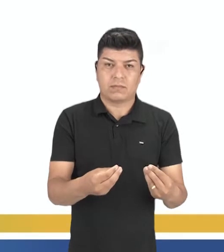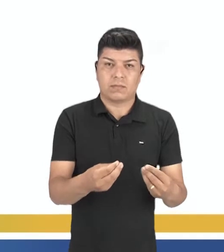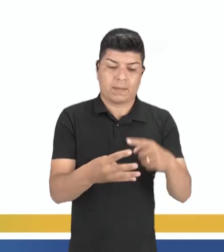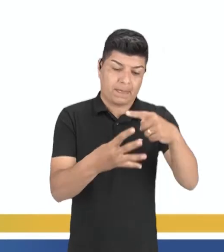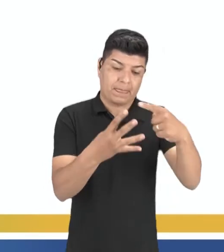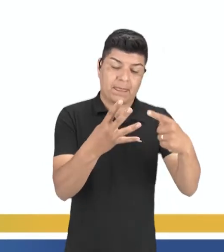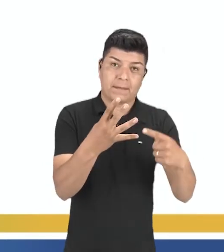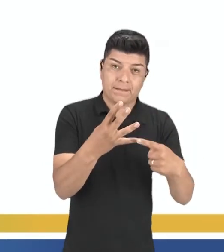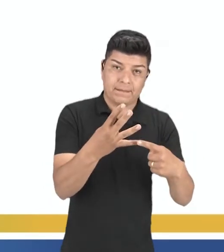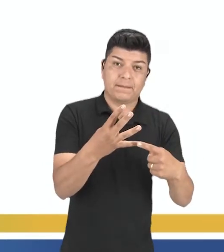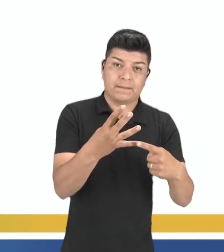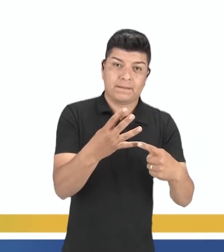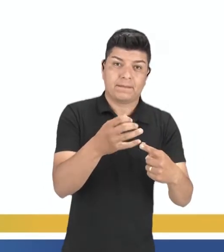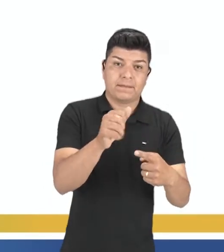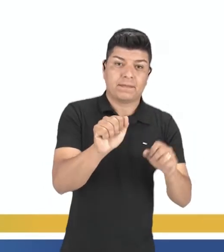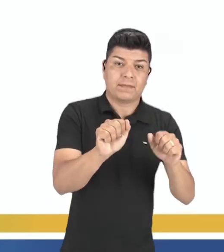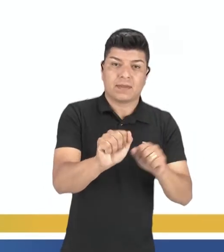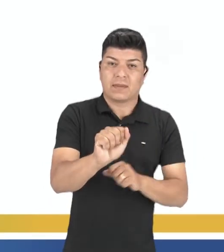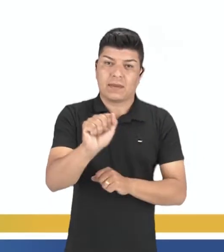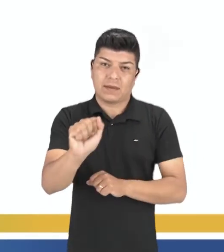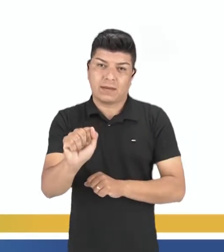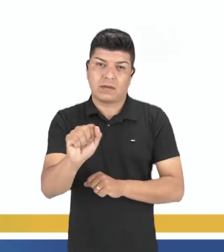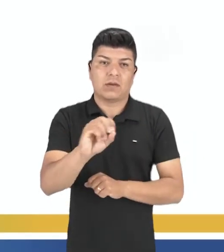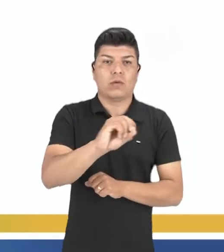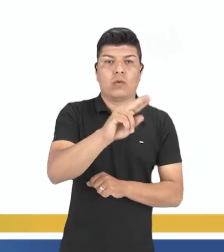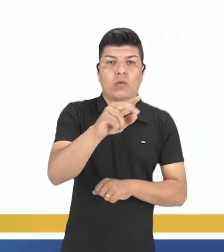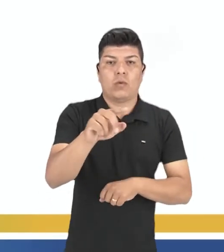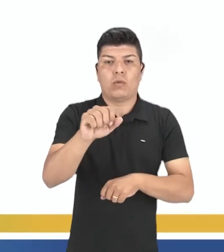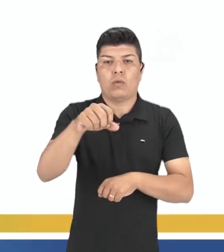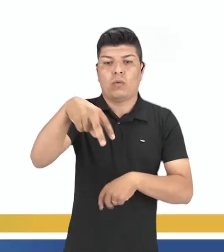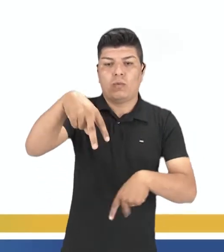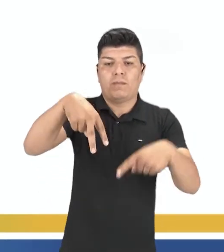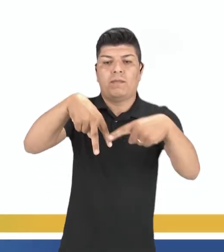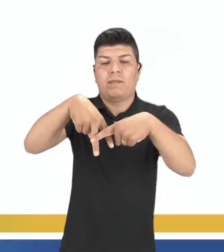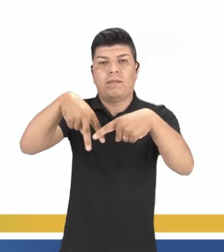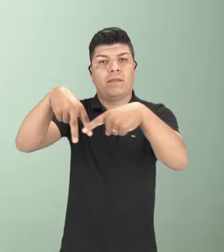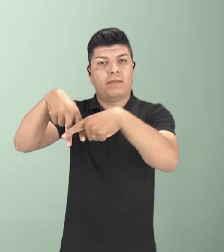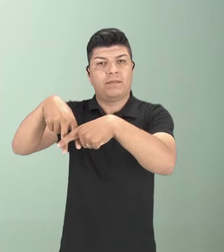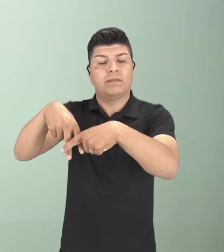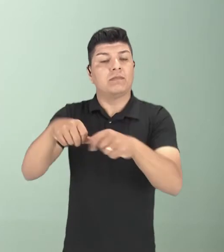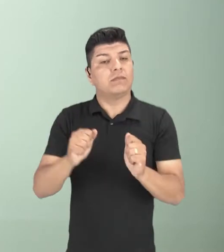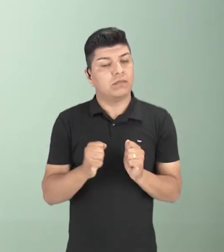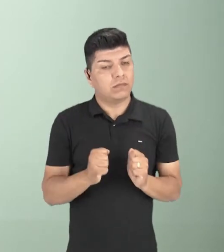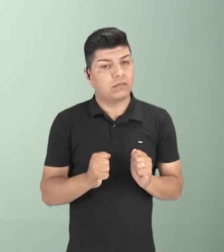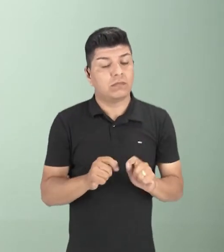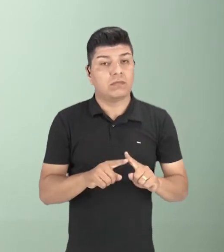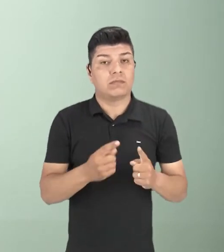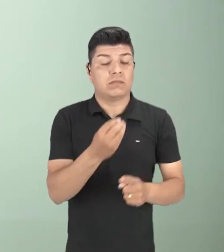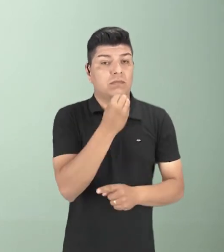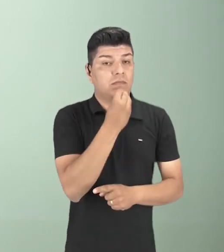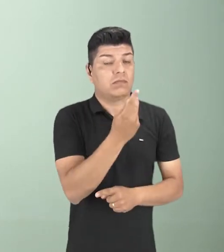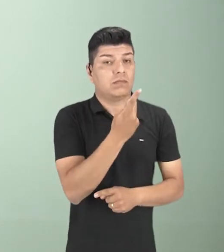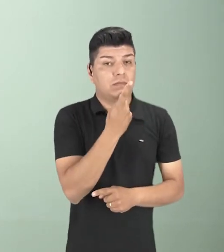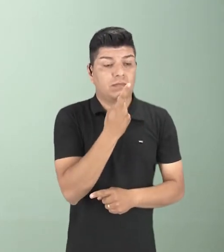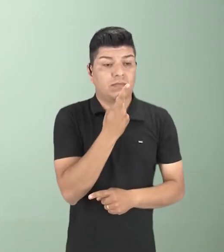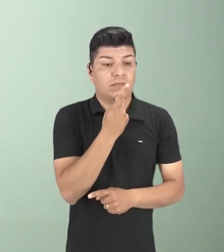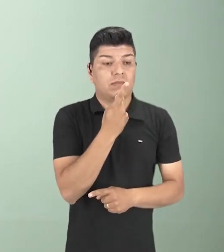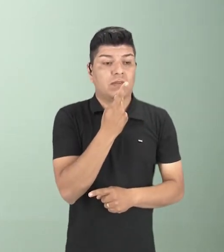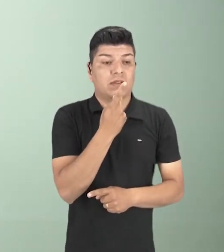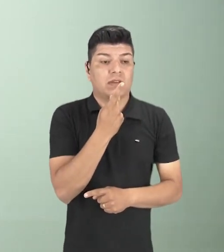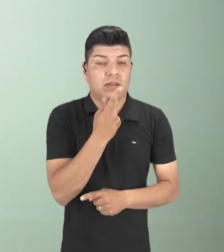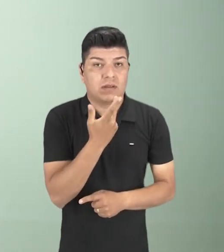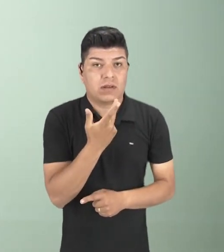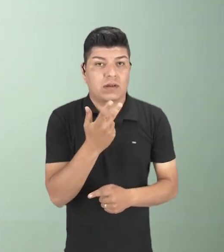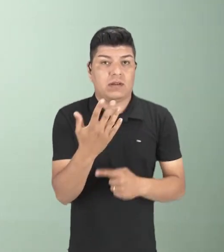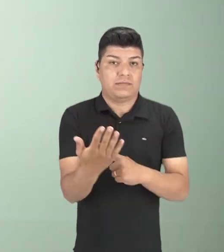esses 4 fossem azinho, azinho ou azão, azão, poderia, Mas a probabilidade, ela ajuda